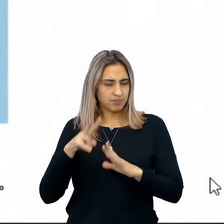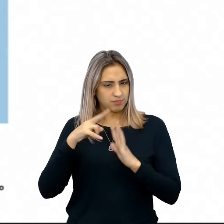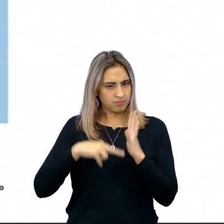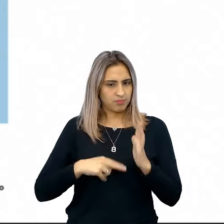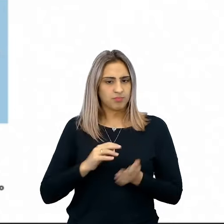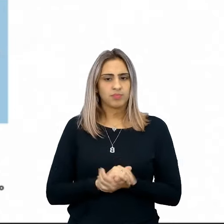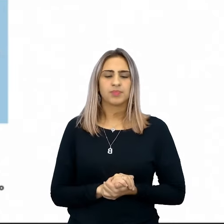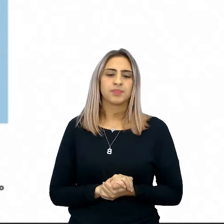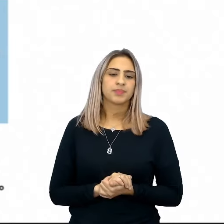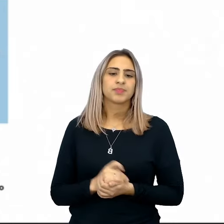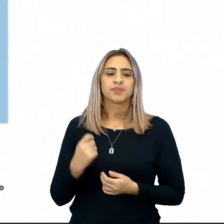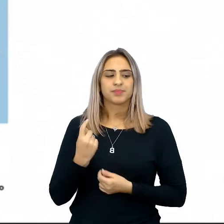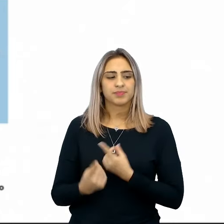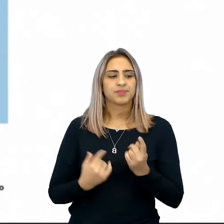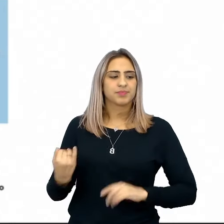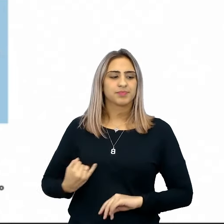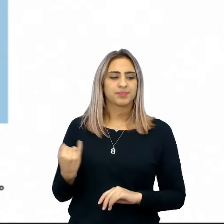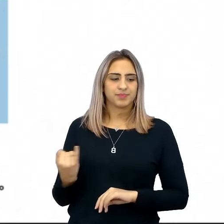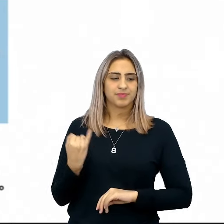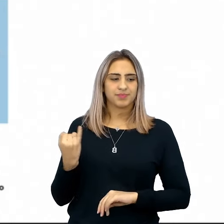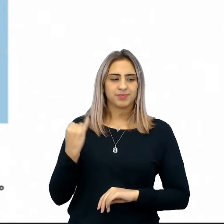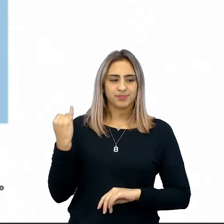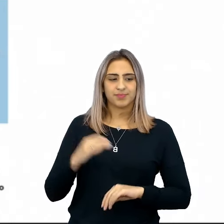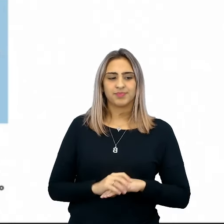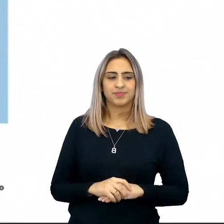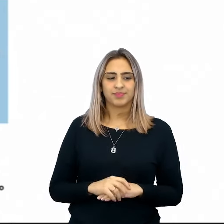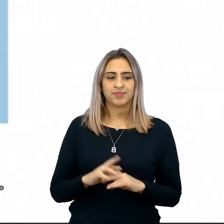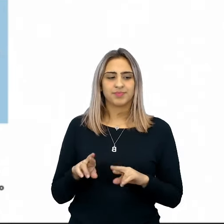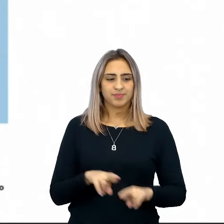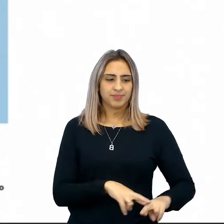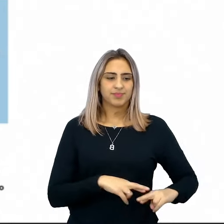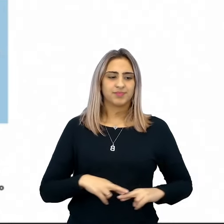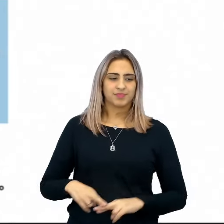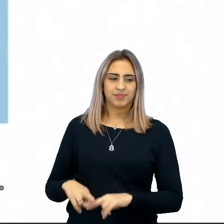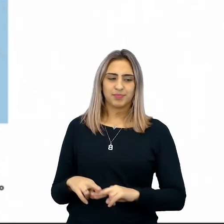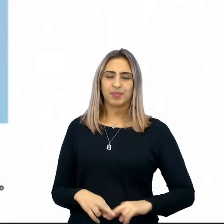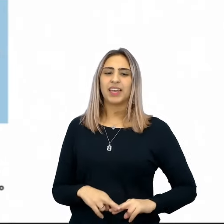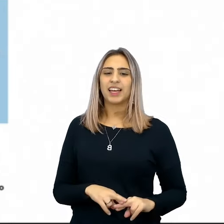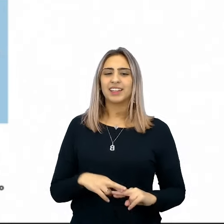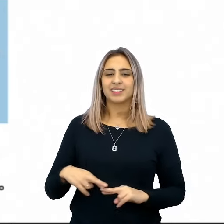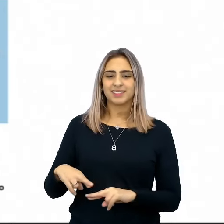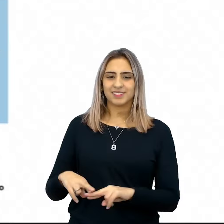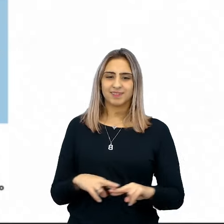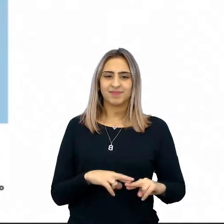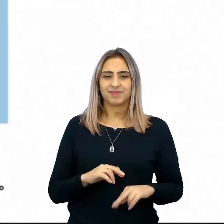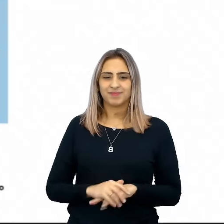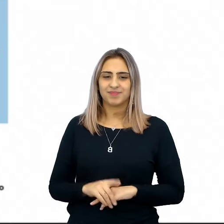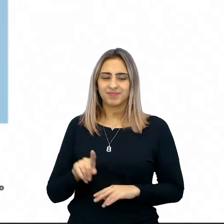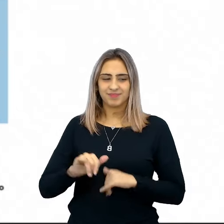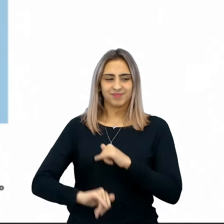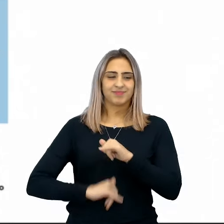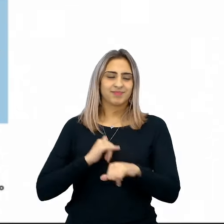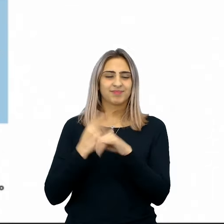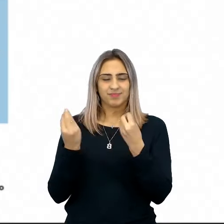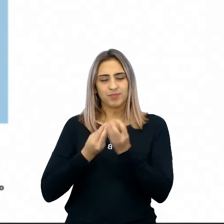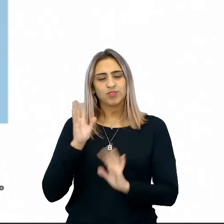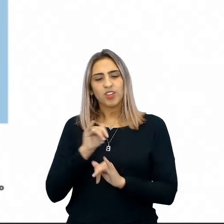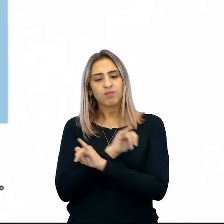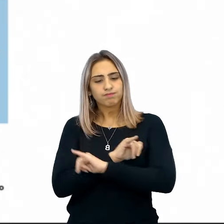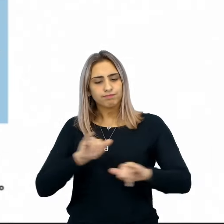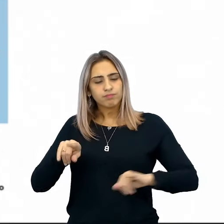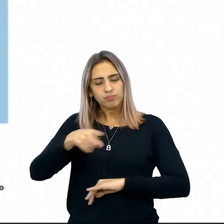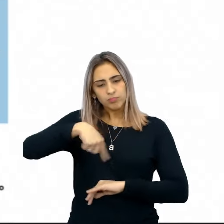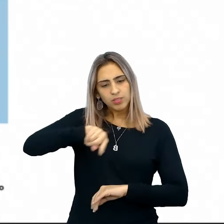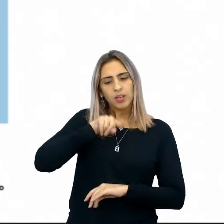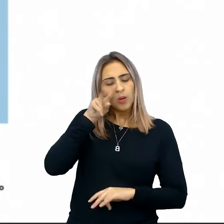Depois, seria muito importante, né, revisar a AP que está disponível lá na intranet, como eu disse para